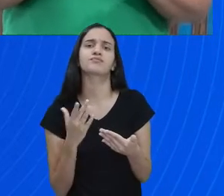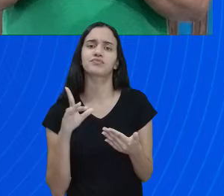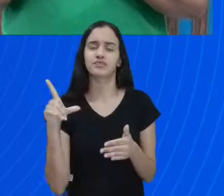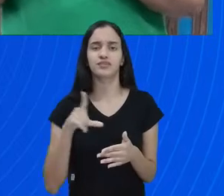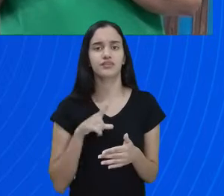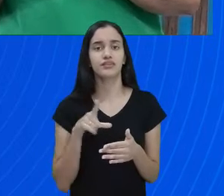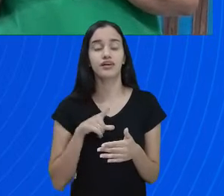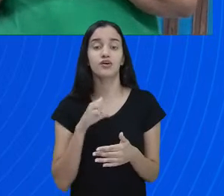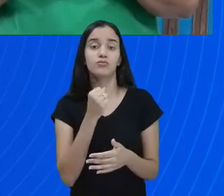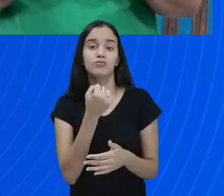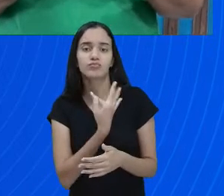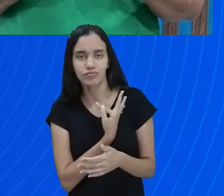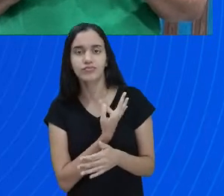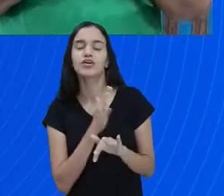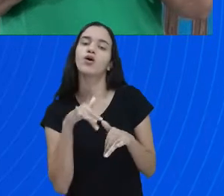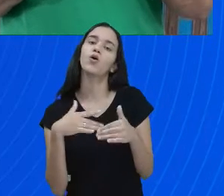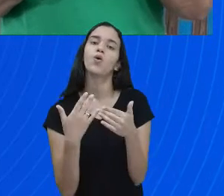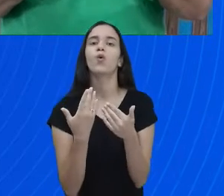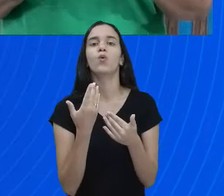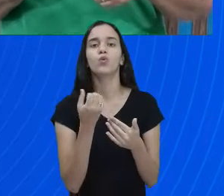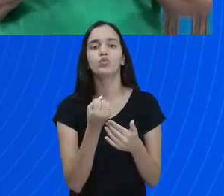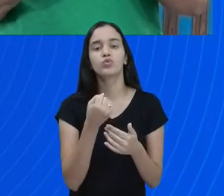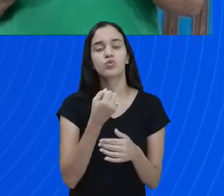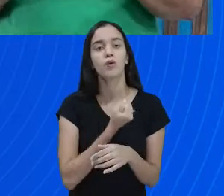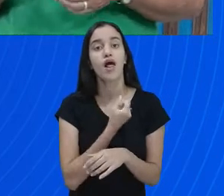eu decompus o número